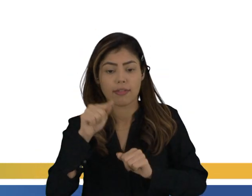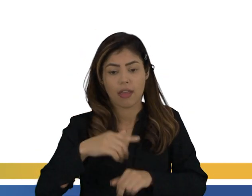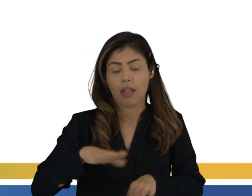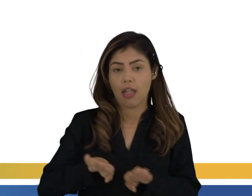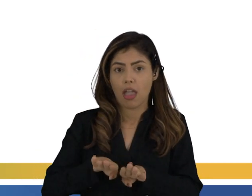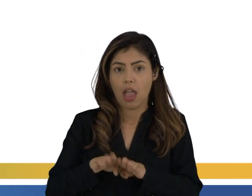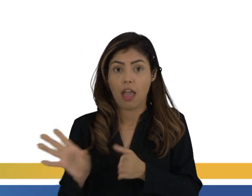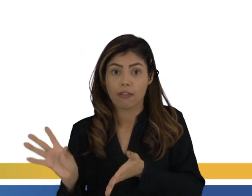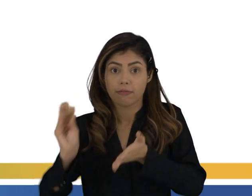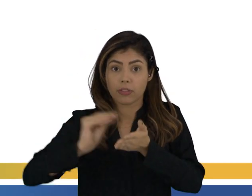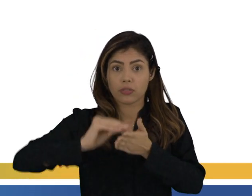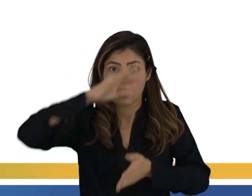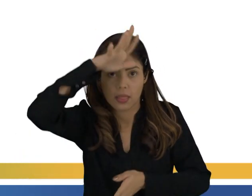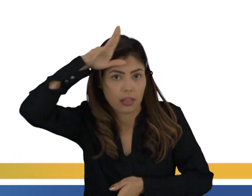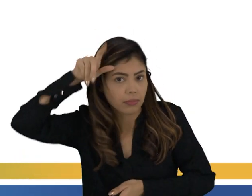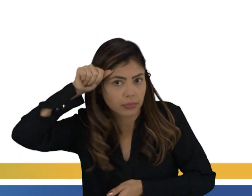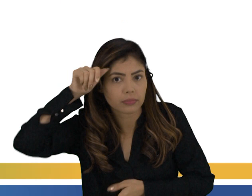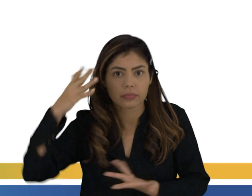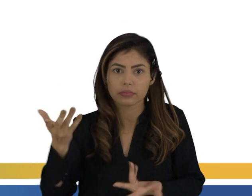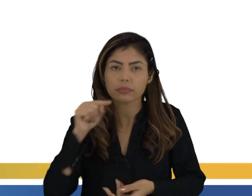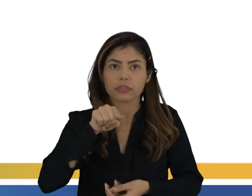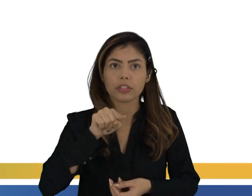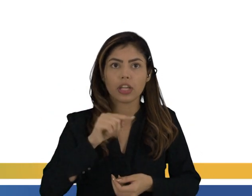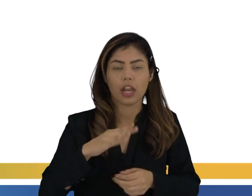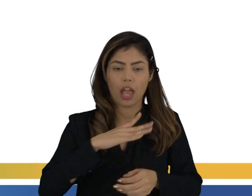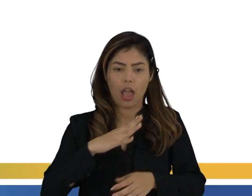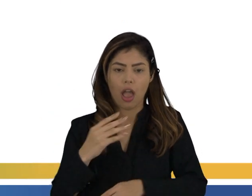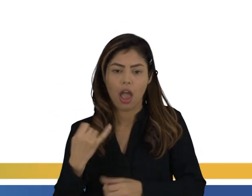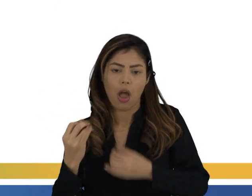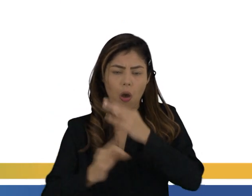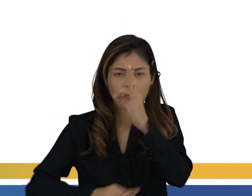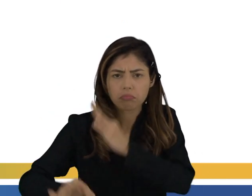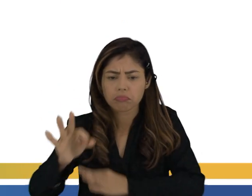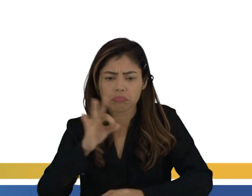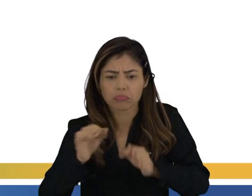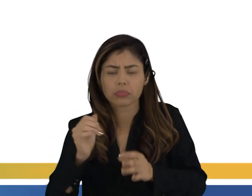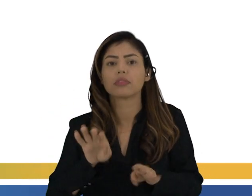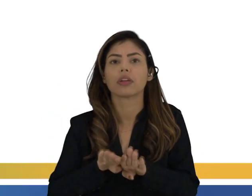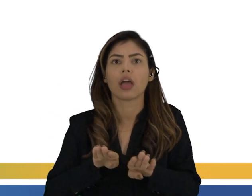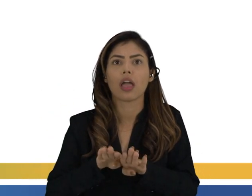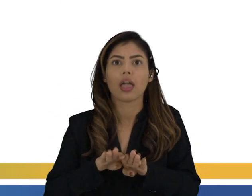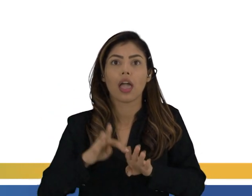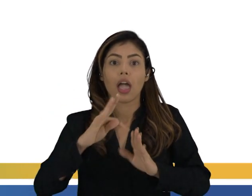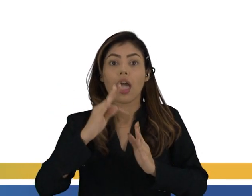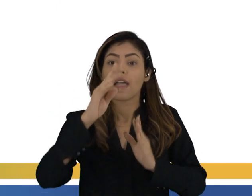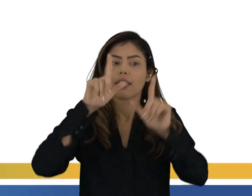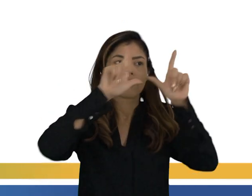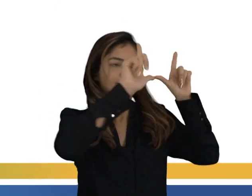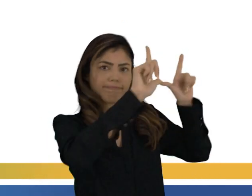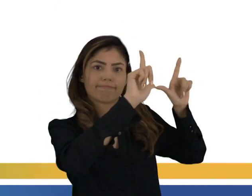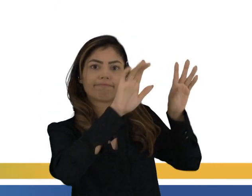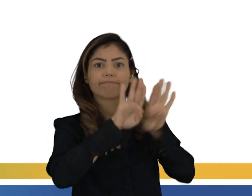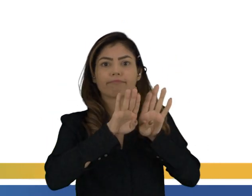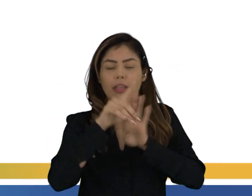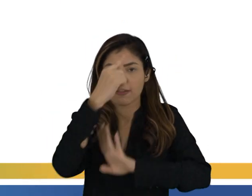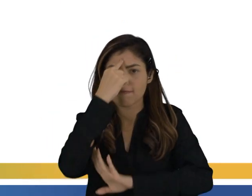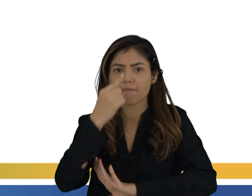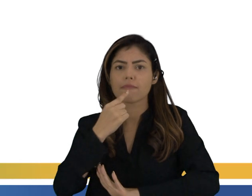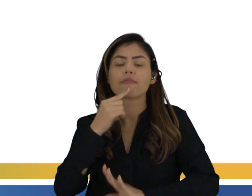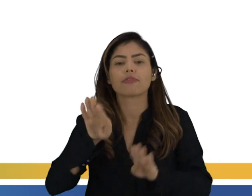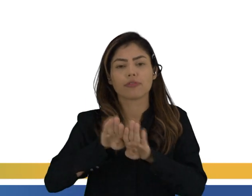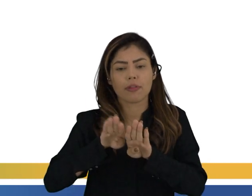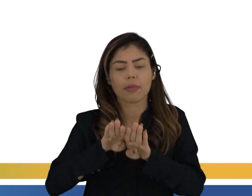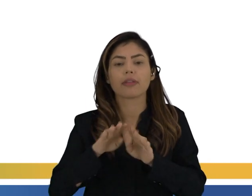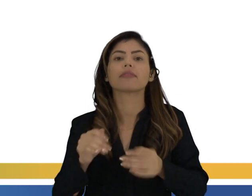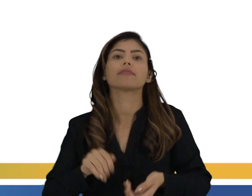se fixou na Amazônia e ele aprimorou a sua arte, manifestada em telas, ilustrações, gravuras e esculturas